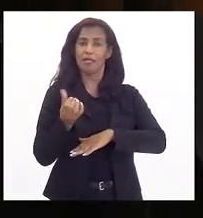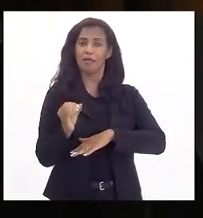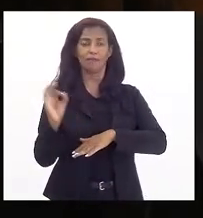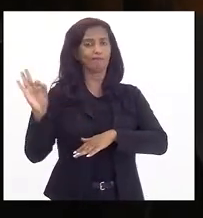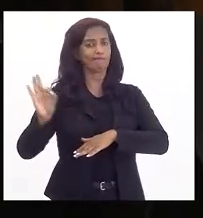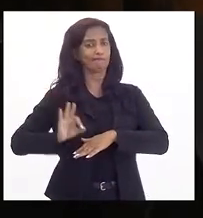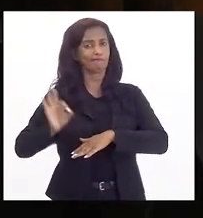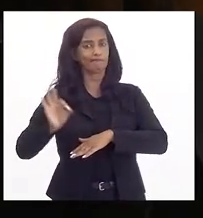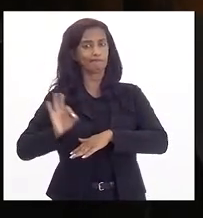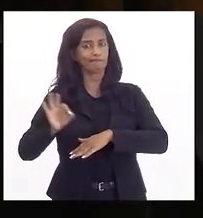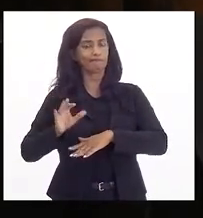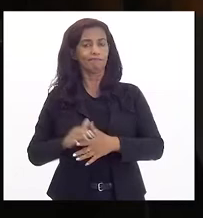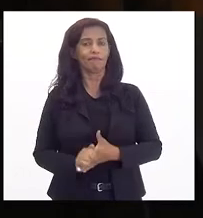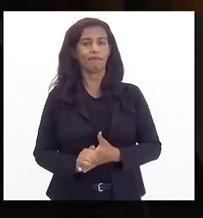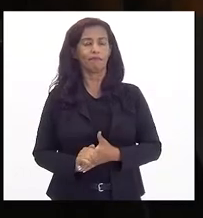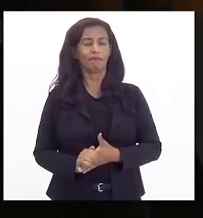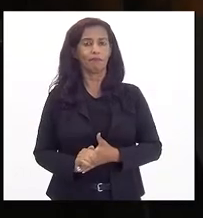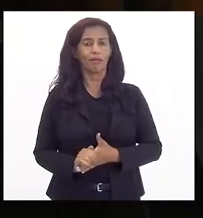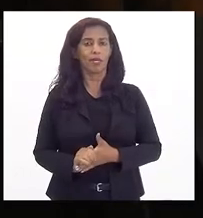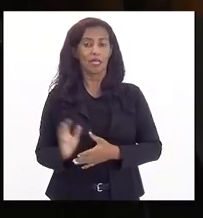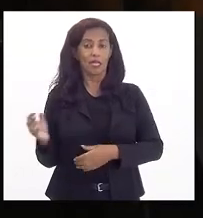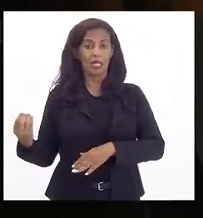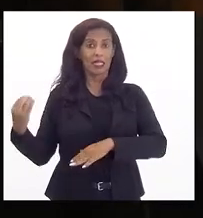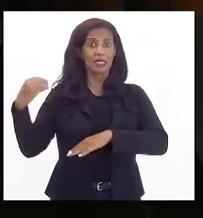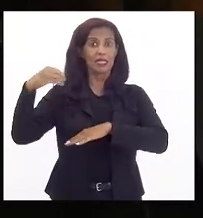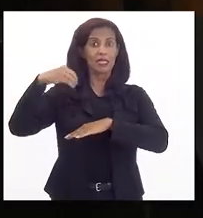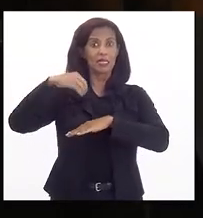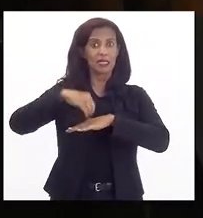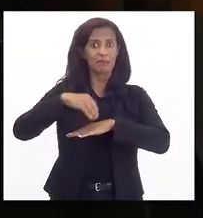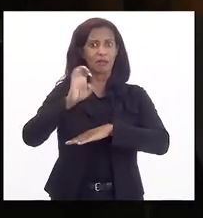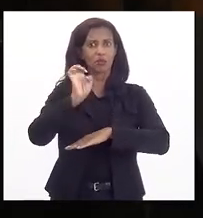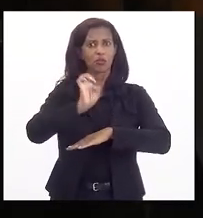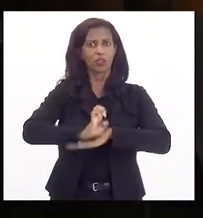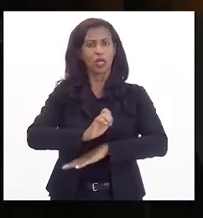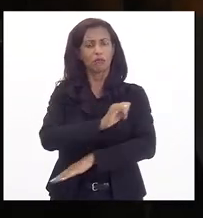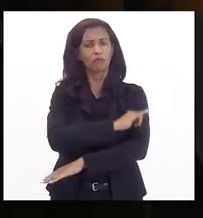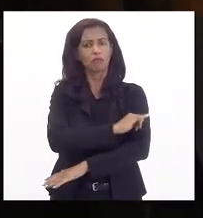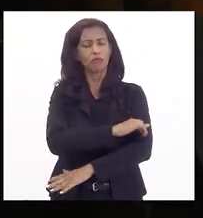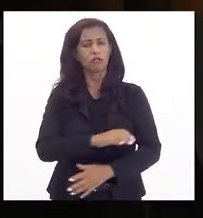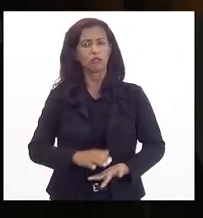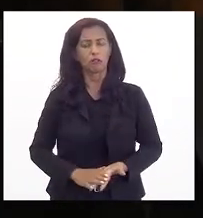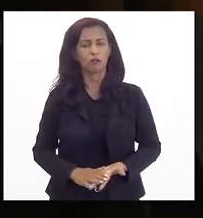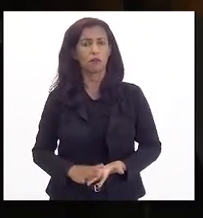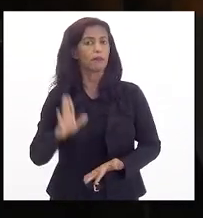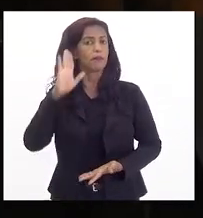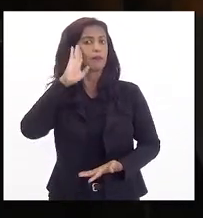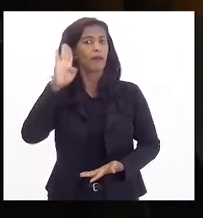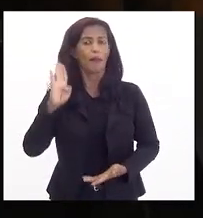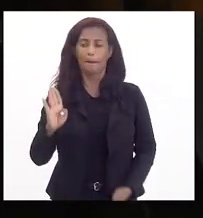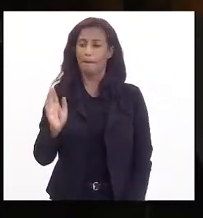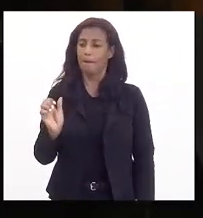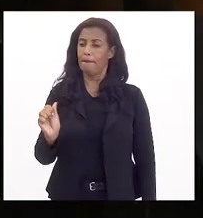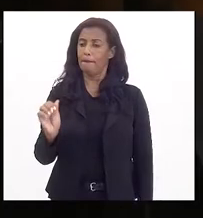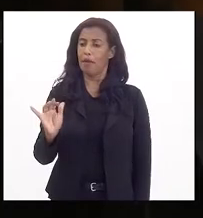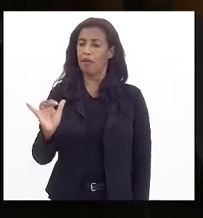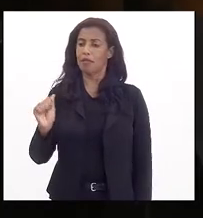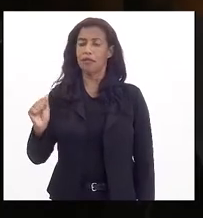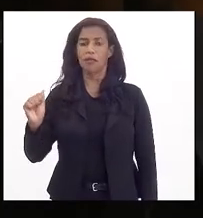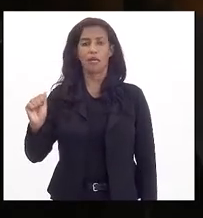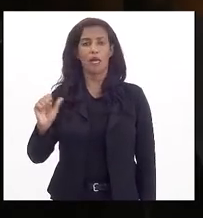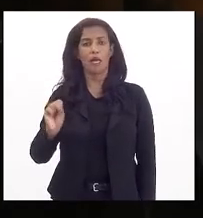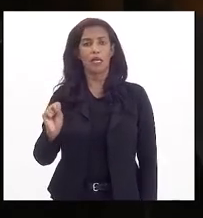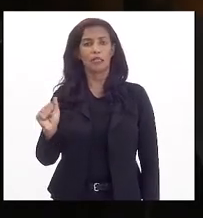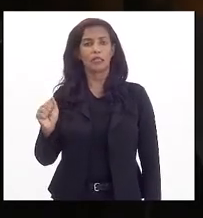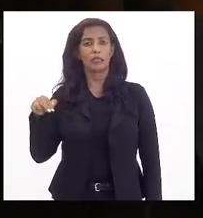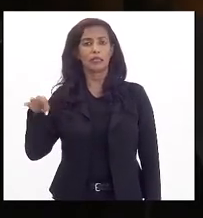60% nas costas do estado do Rio de Janeiro, principalmente na bacia de Santos,